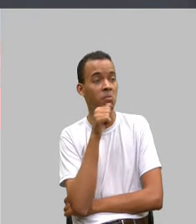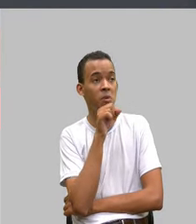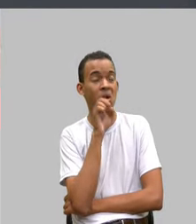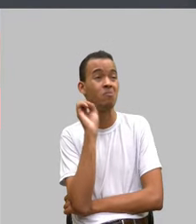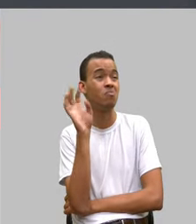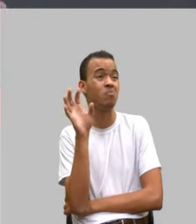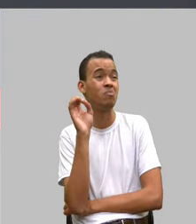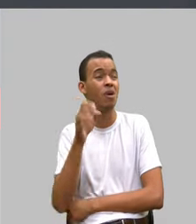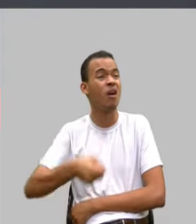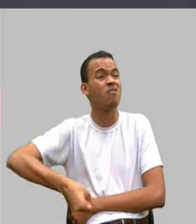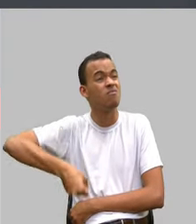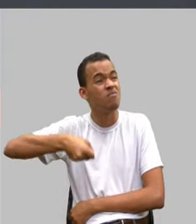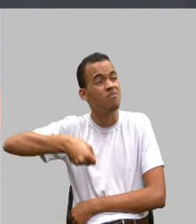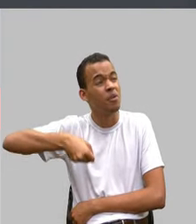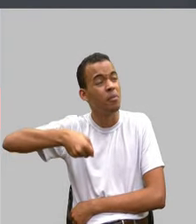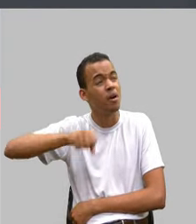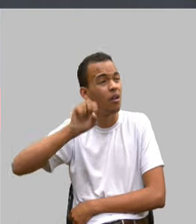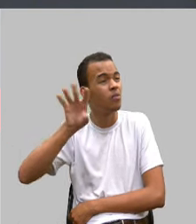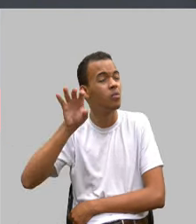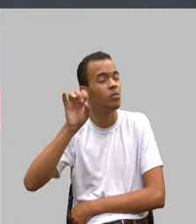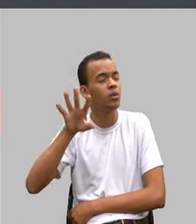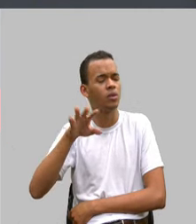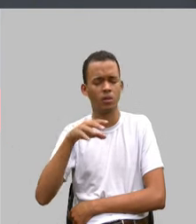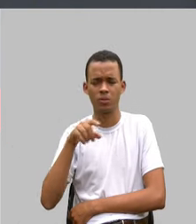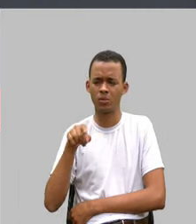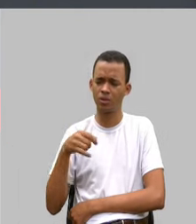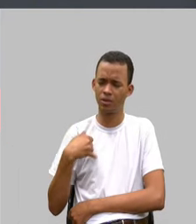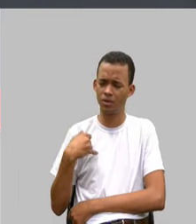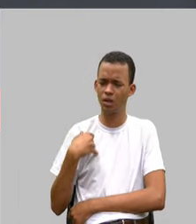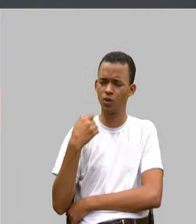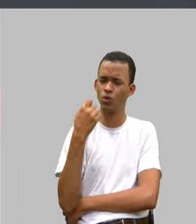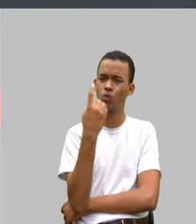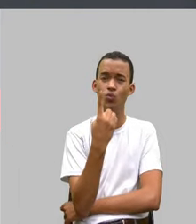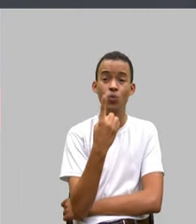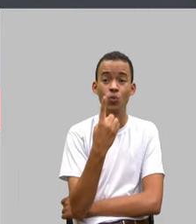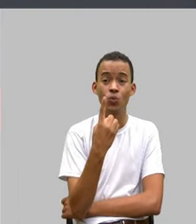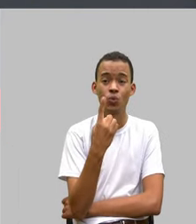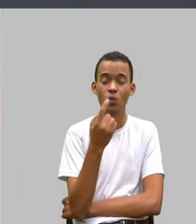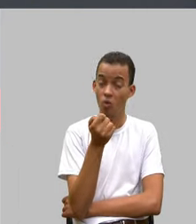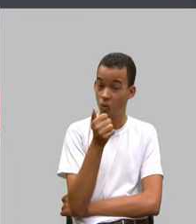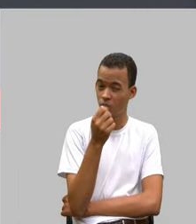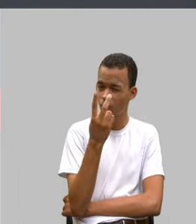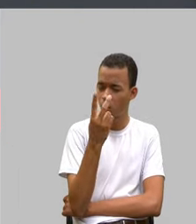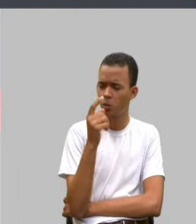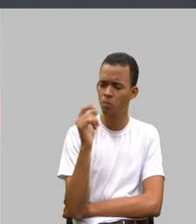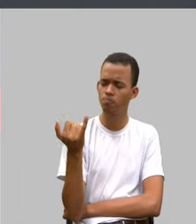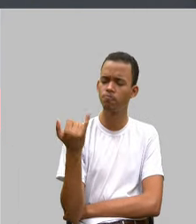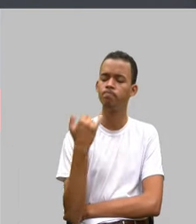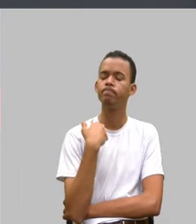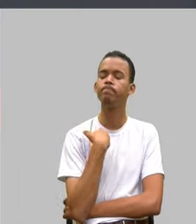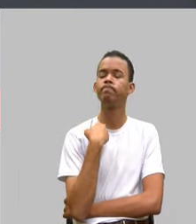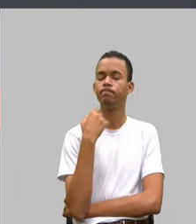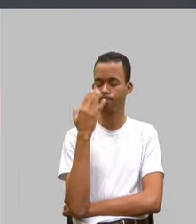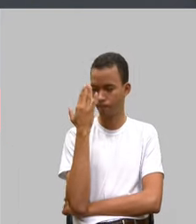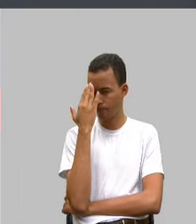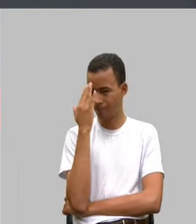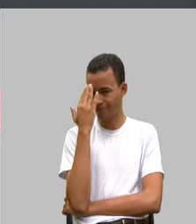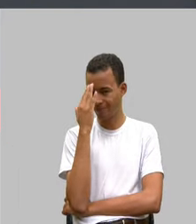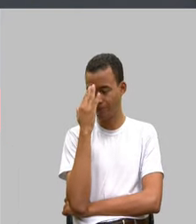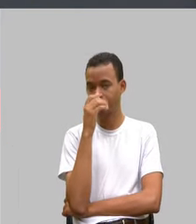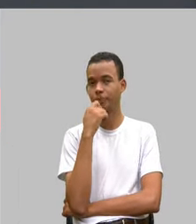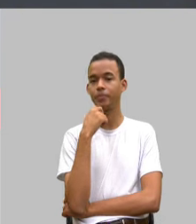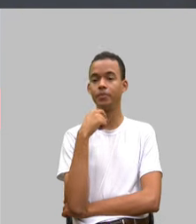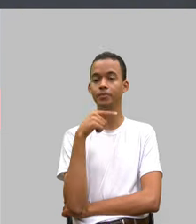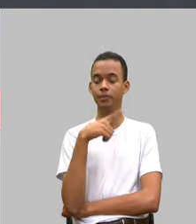ele era muito pequenininho tinha 1 ano e 8 meses mas entendi perfeitamente o que ele falou e entramos para